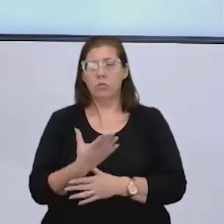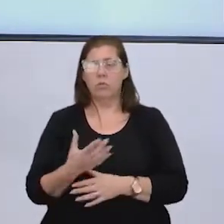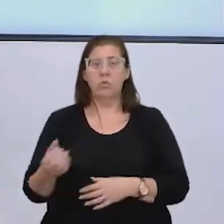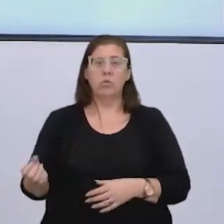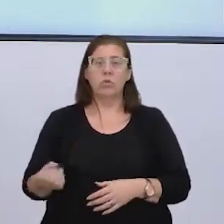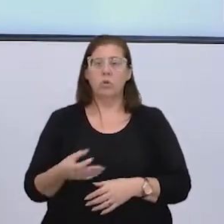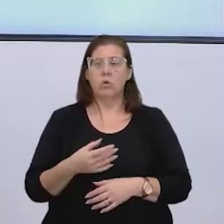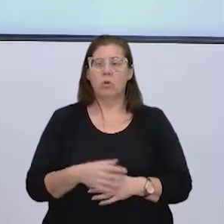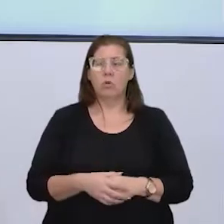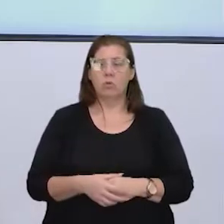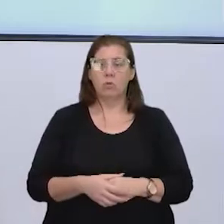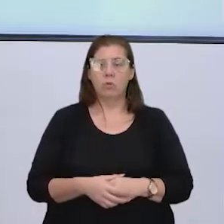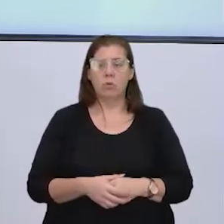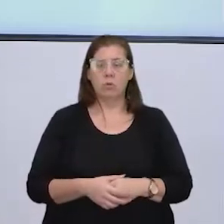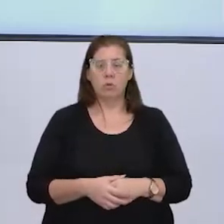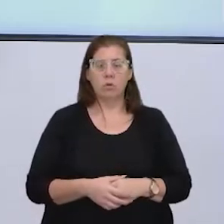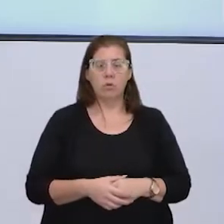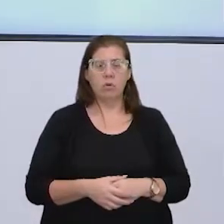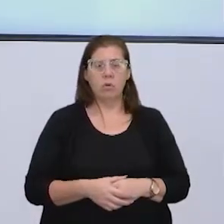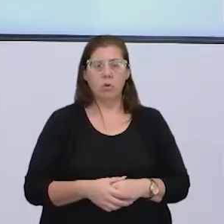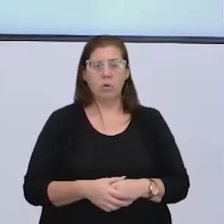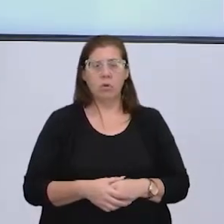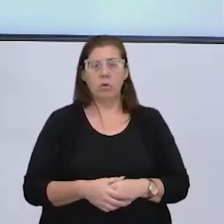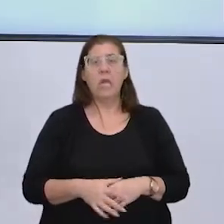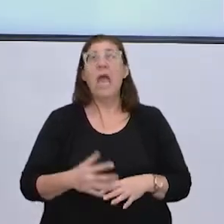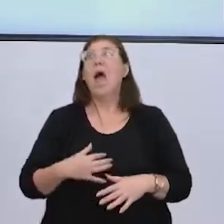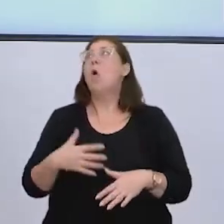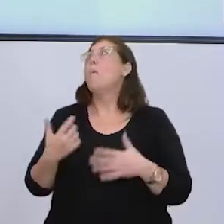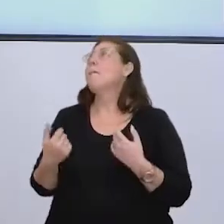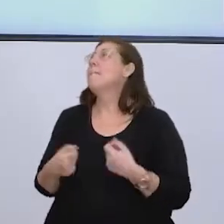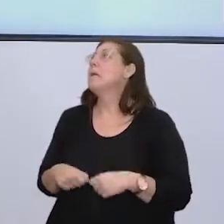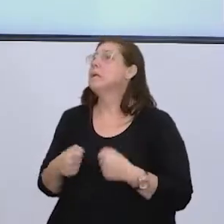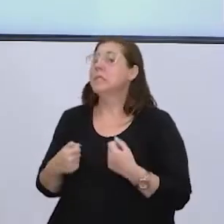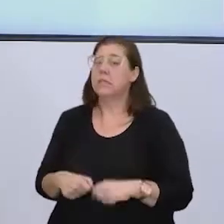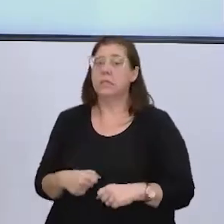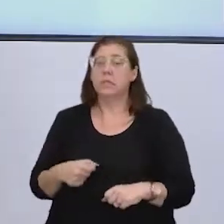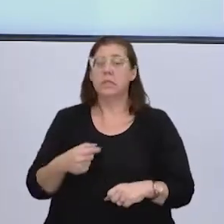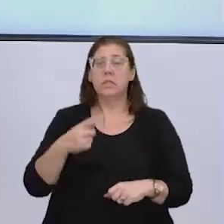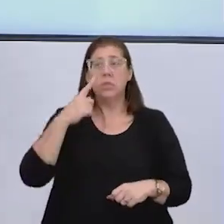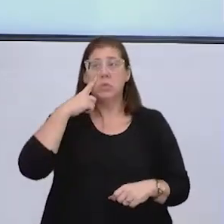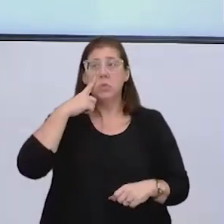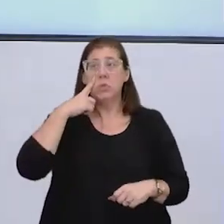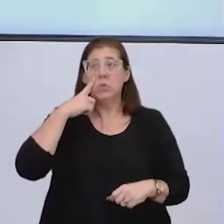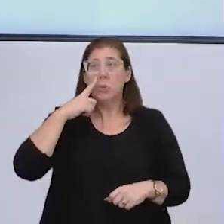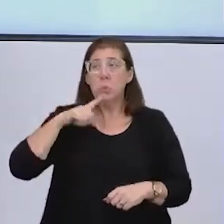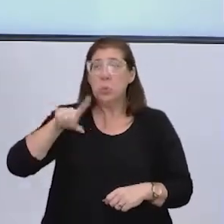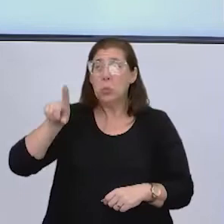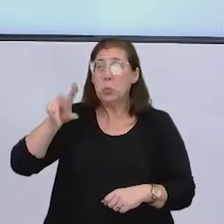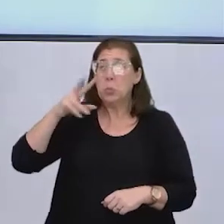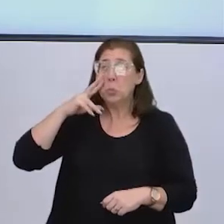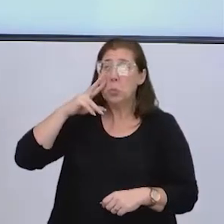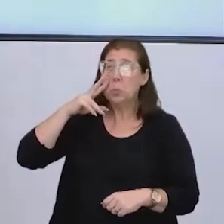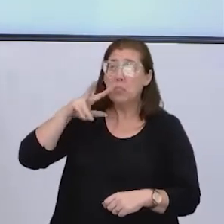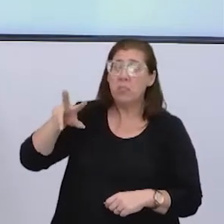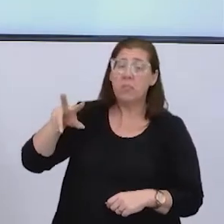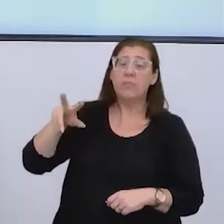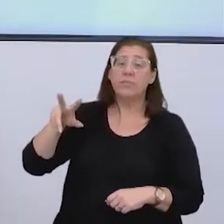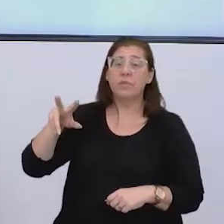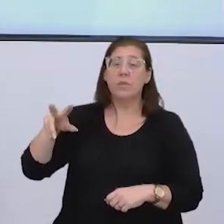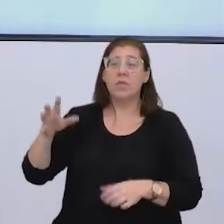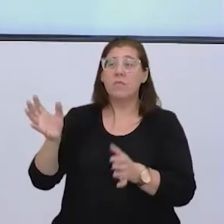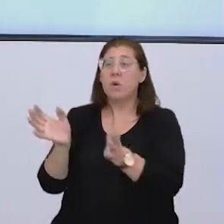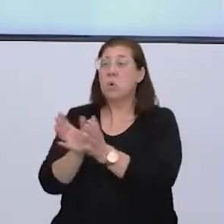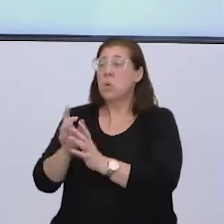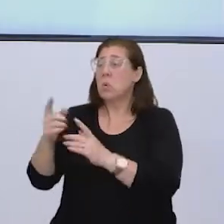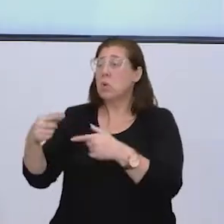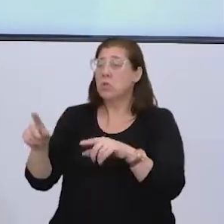Tours. Os doidos do Black Sabbath, eu preciso ver o Ozzy pela última vez. O Ozzy nunca mais vai